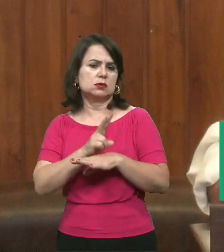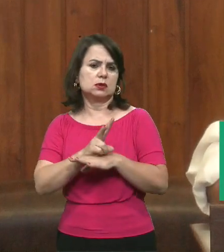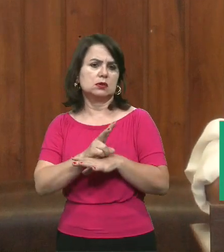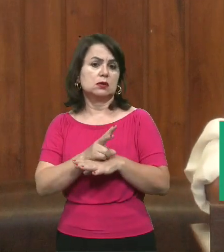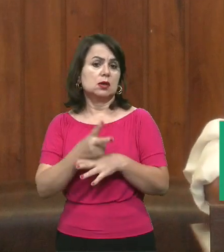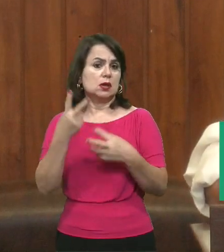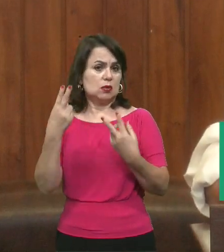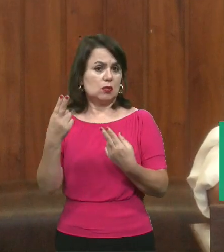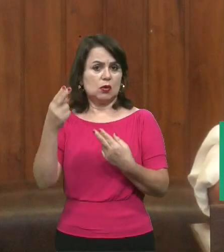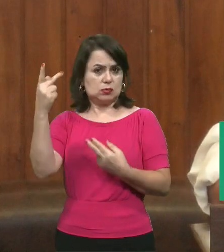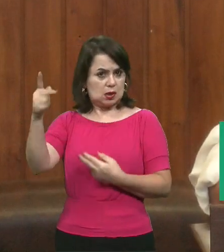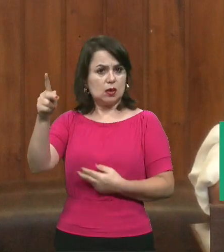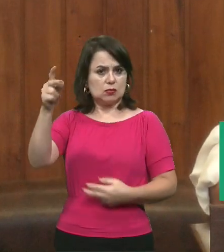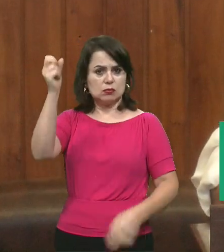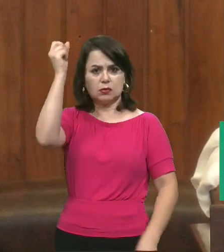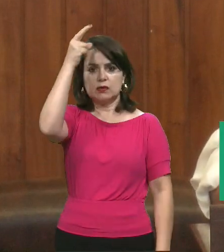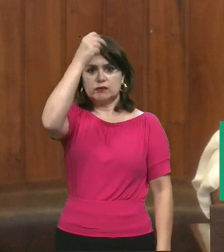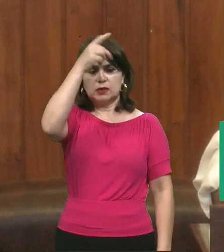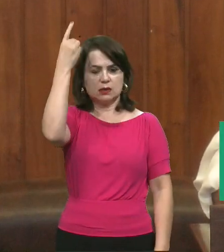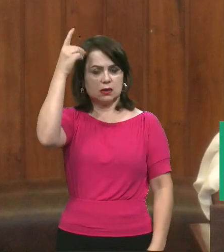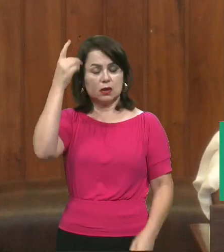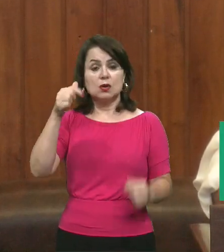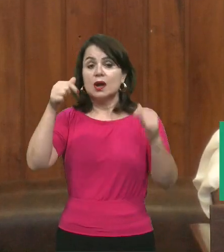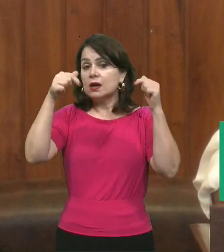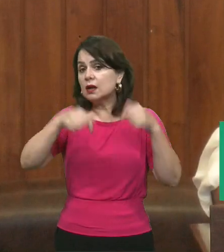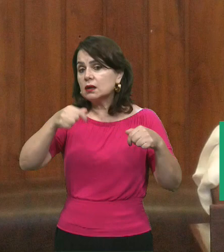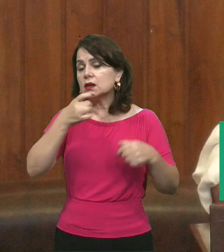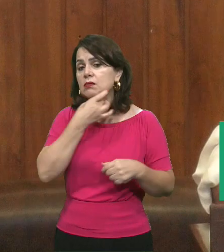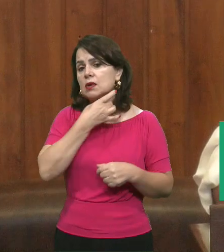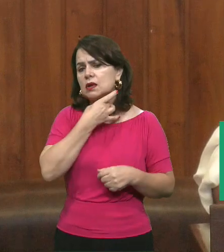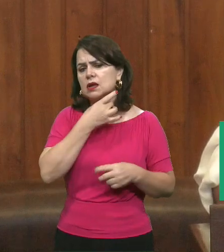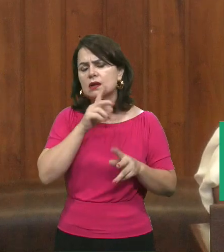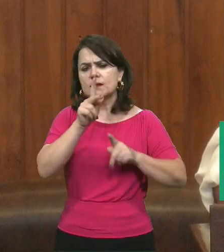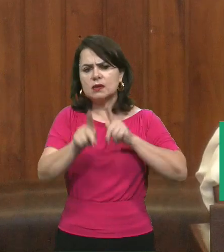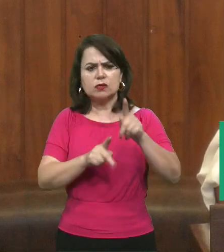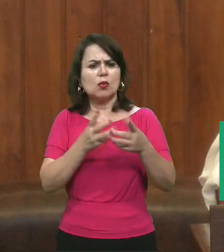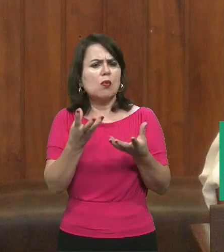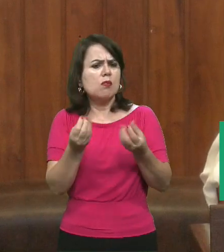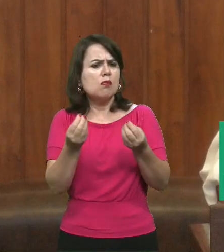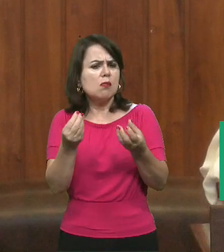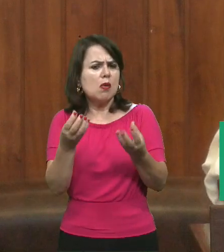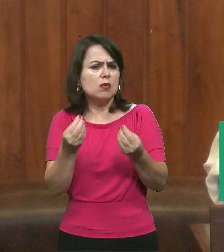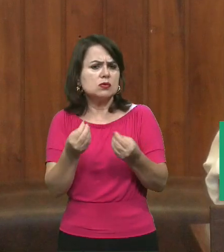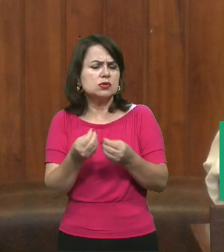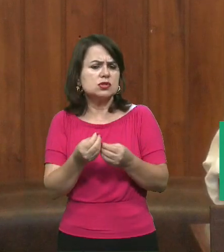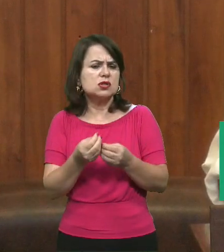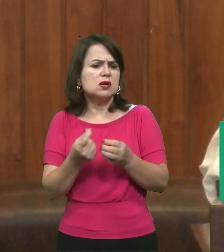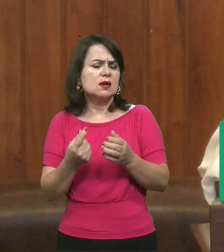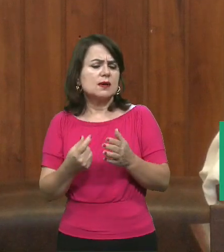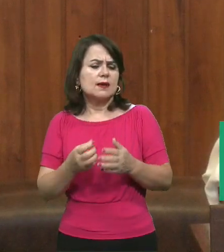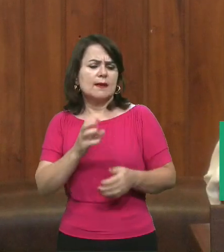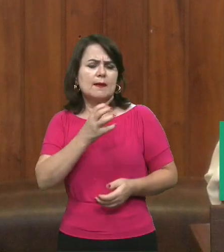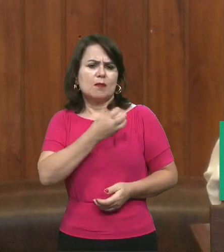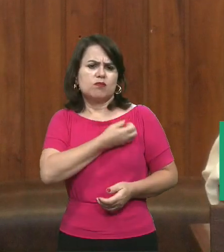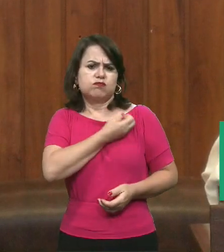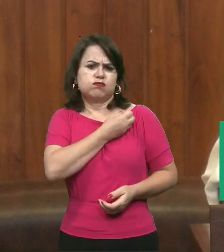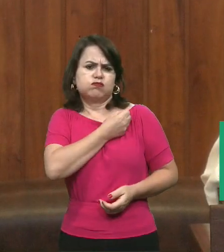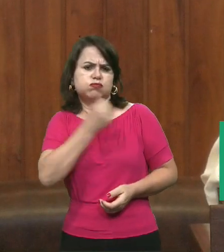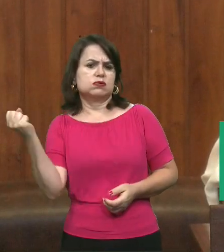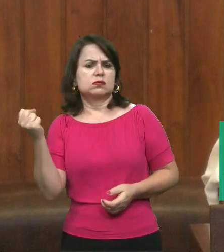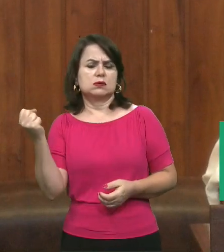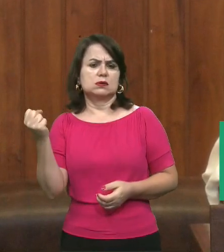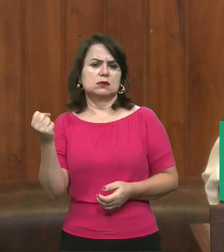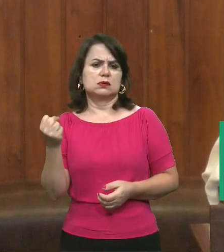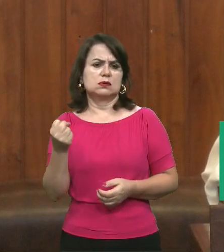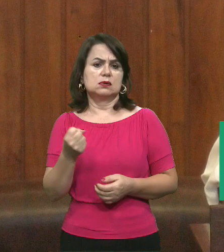Por falar em suicídio, nós estamos virando a capital nacional do suicídio. Capital nacional do suicídio. 3 mil pessoas